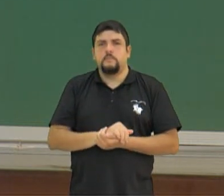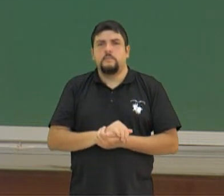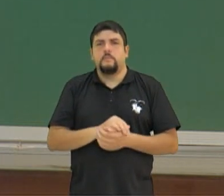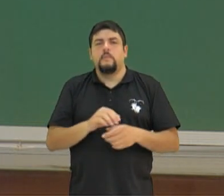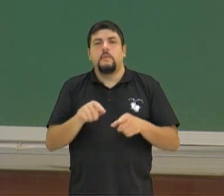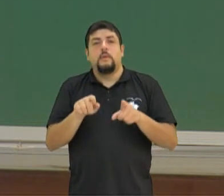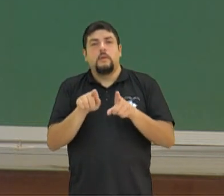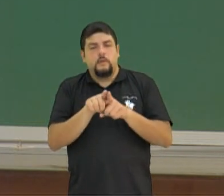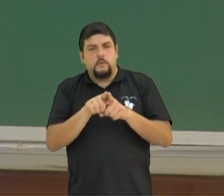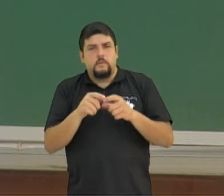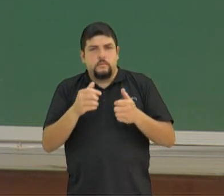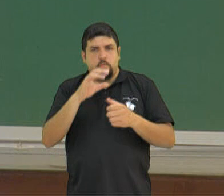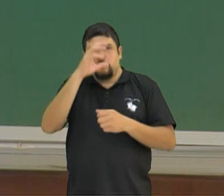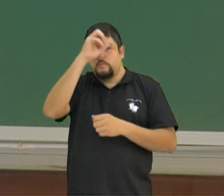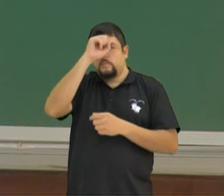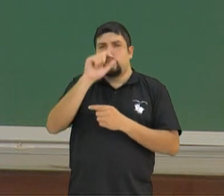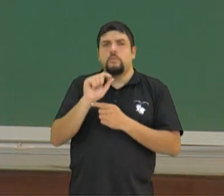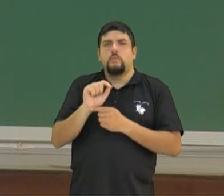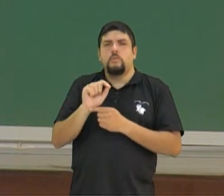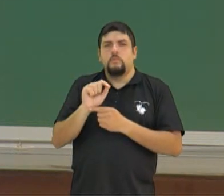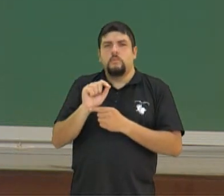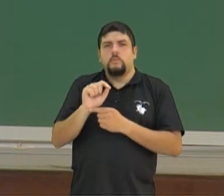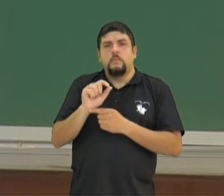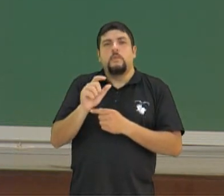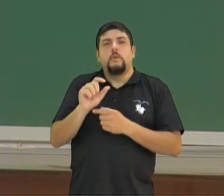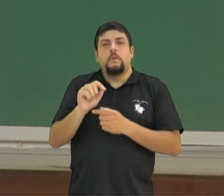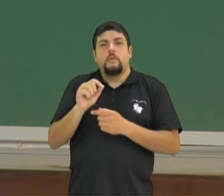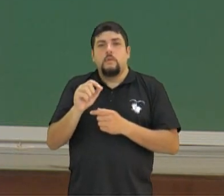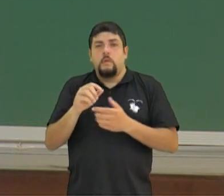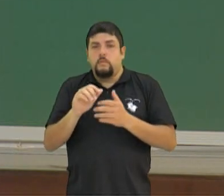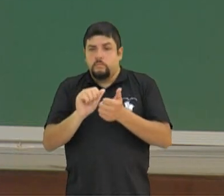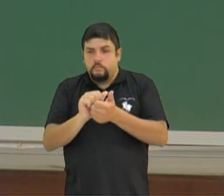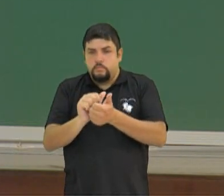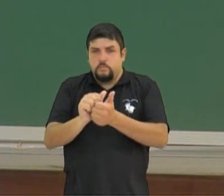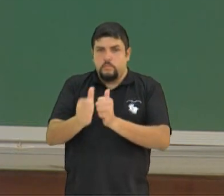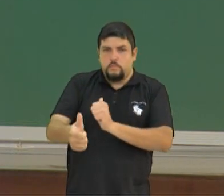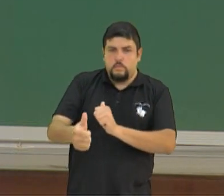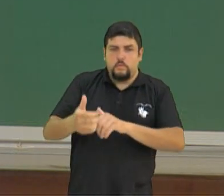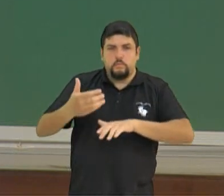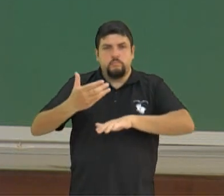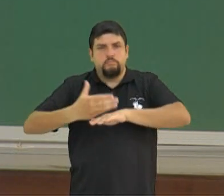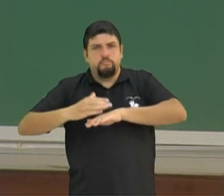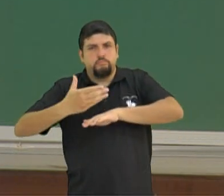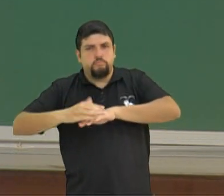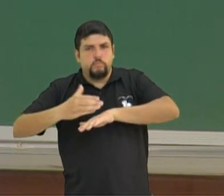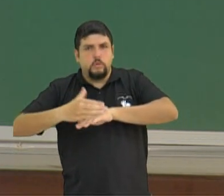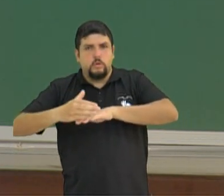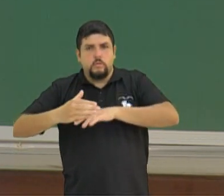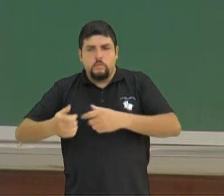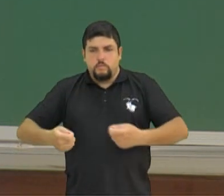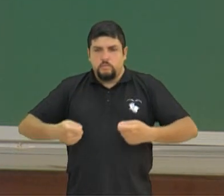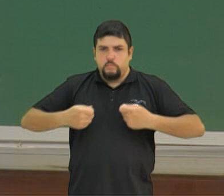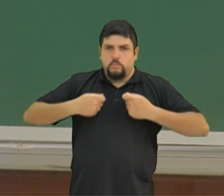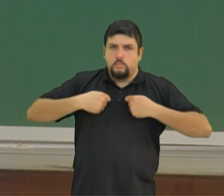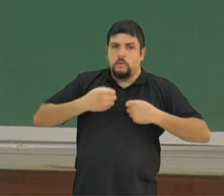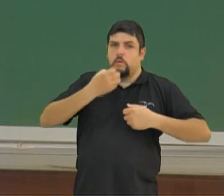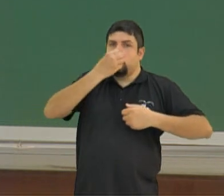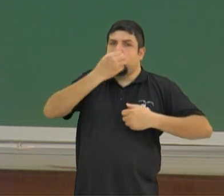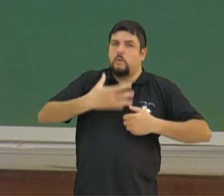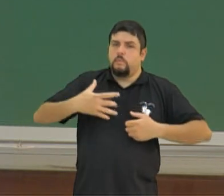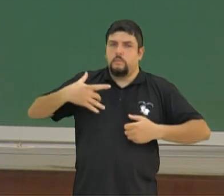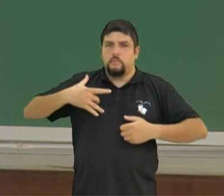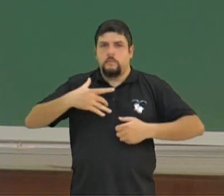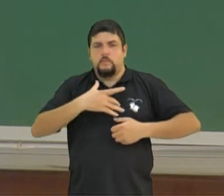A gente viu ali no final da aula os benefícios que a atividade esportiva pode trazer e traz para a